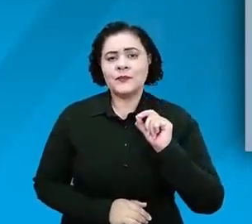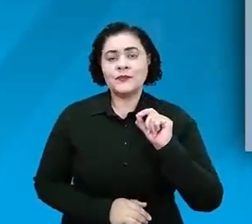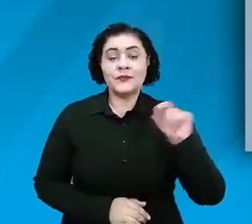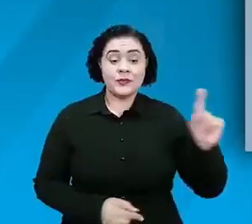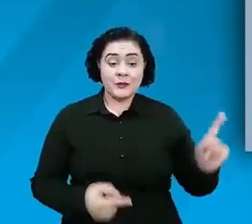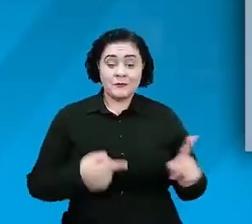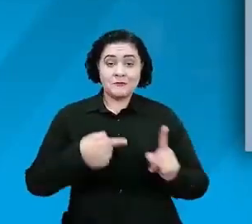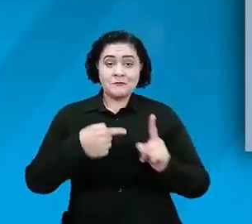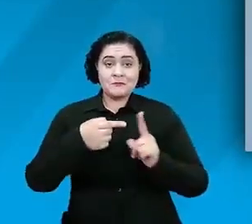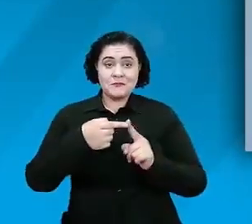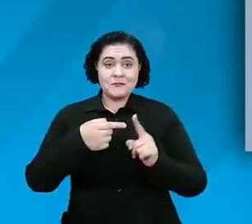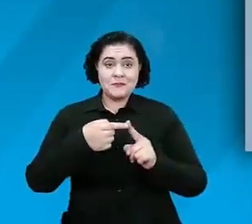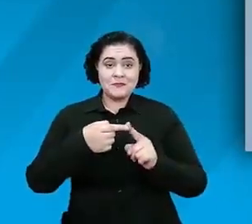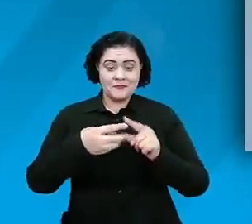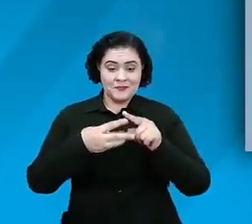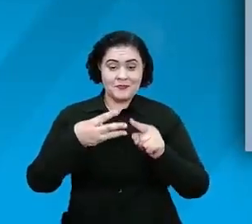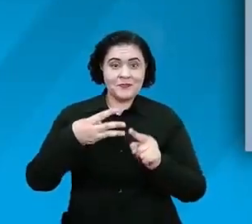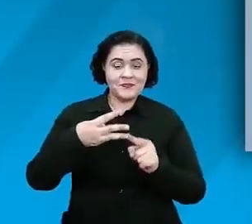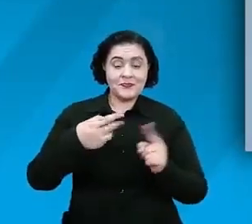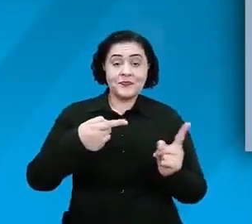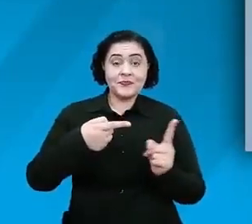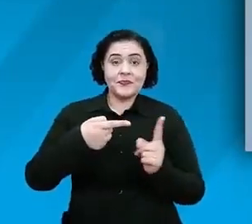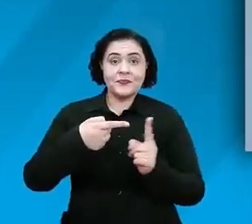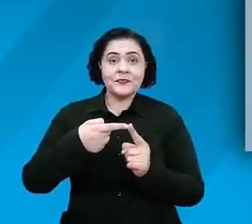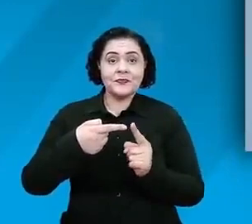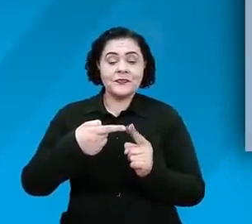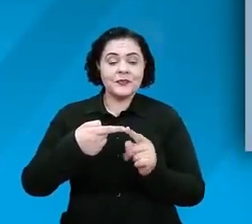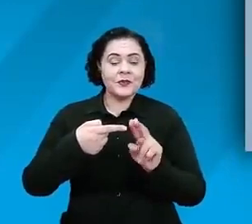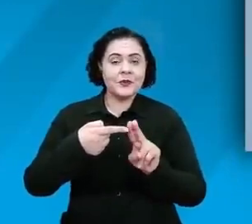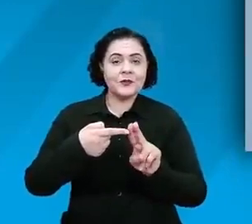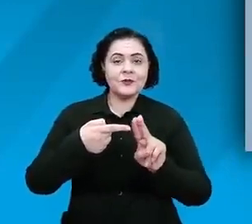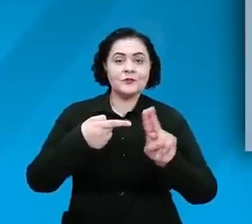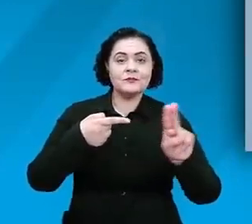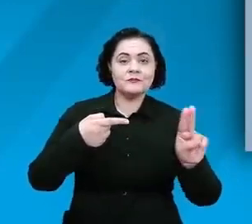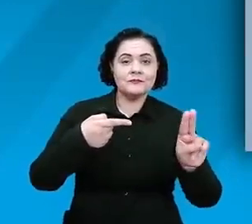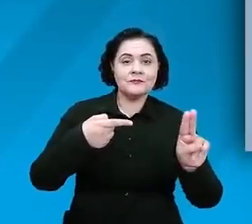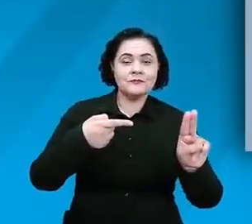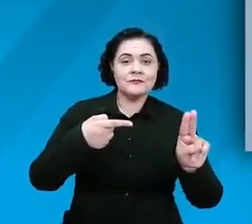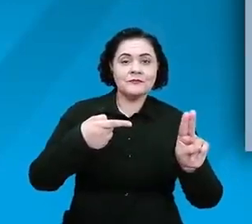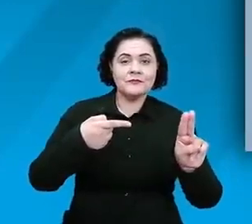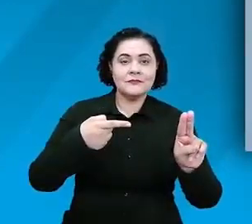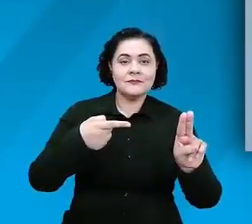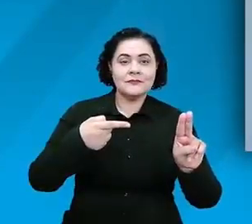O primeiro desses três fantasmas chama-se